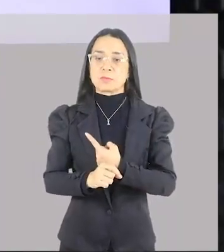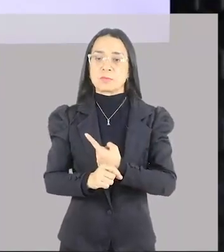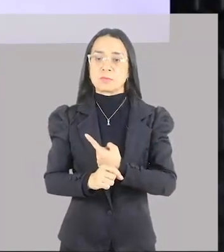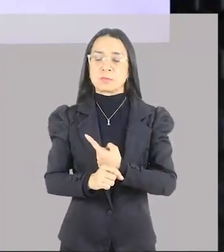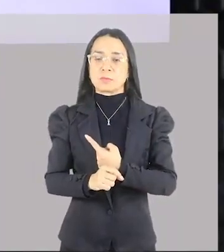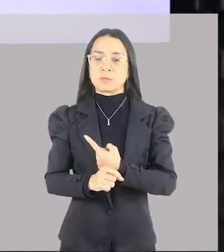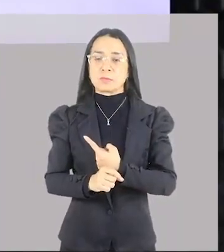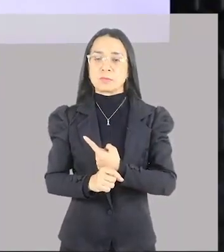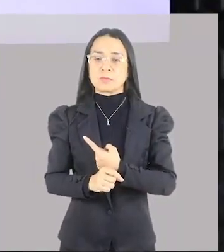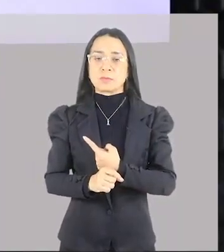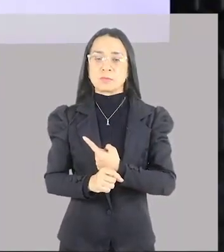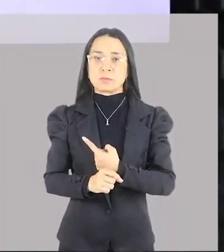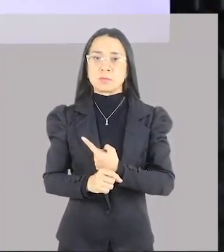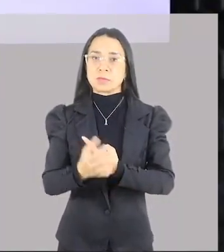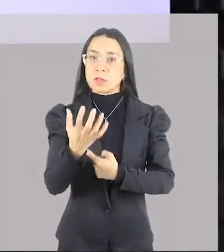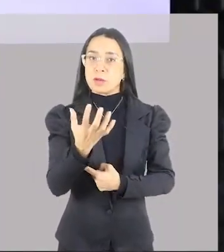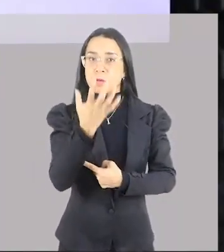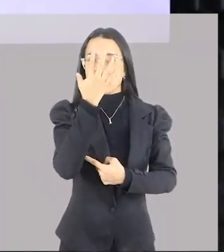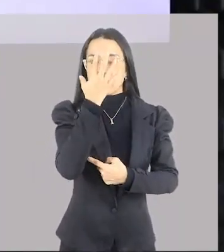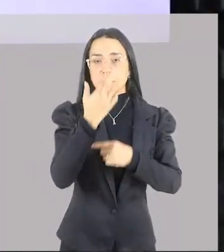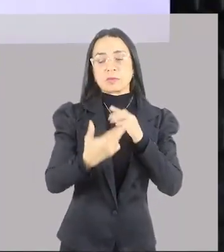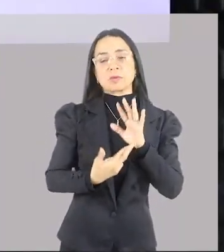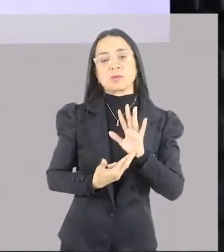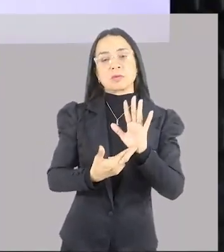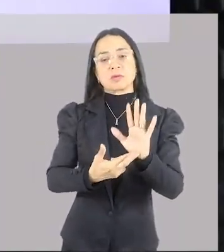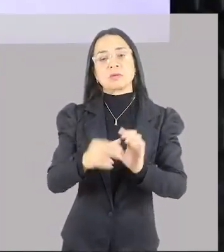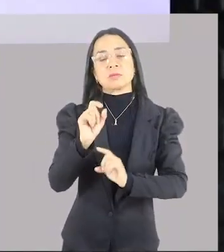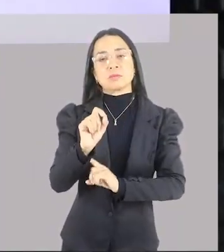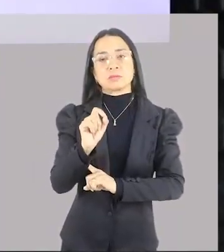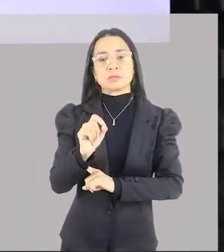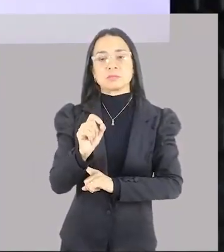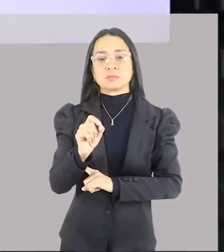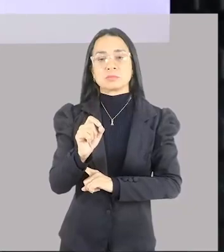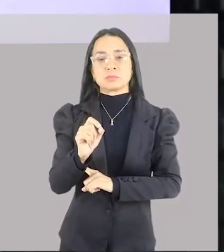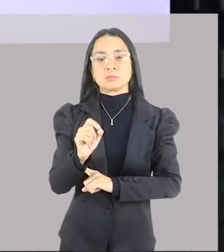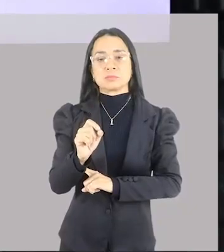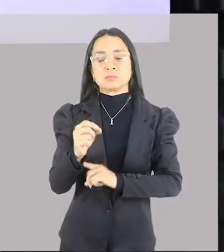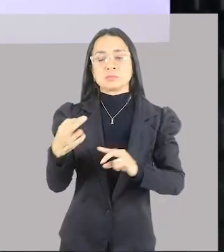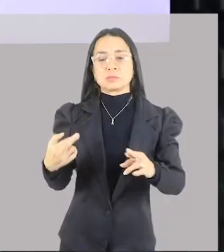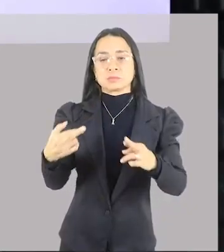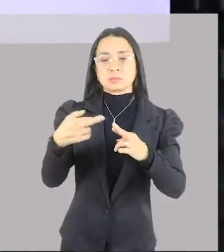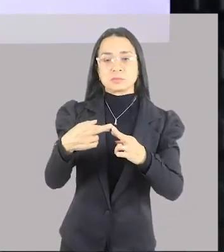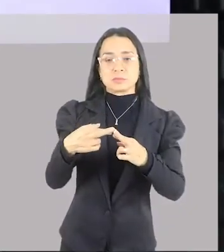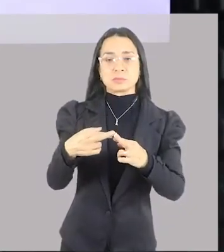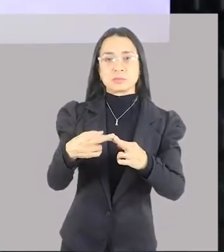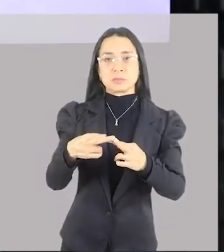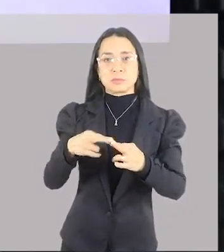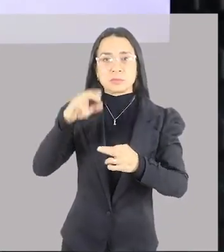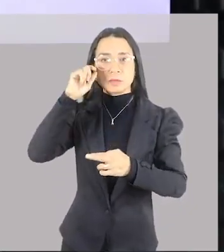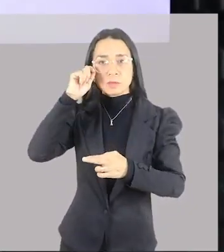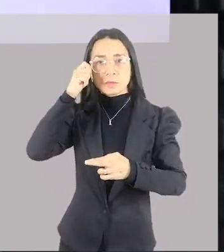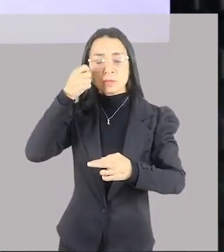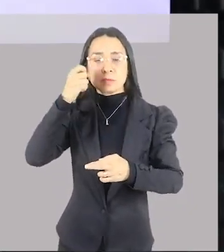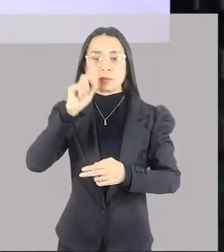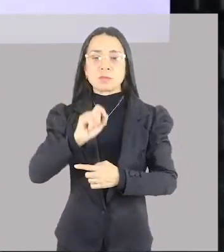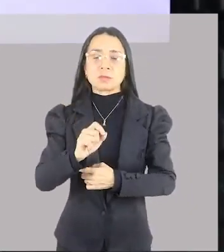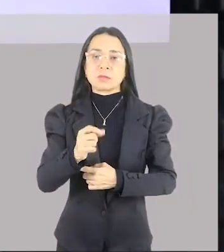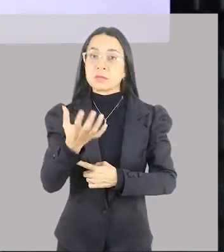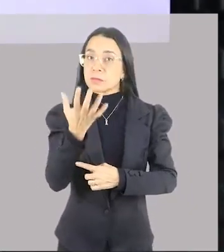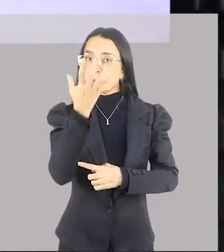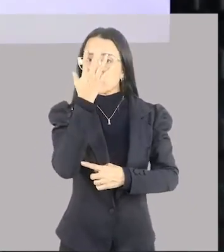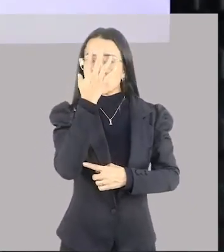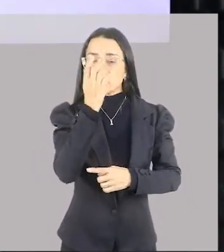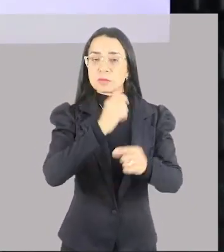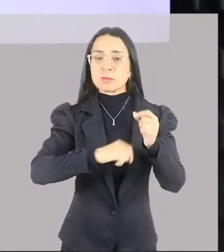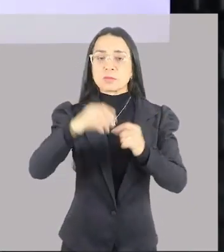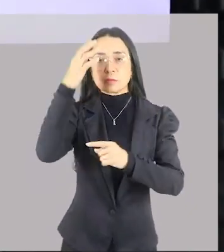Senufo, e é uma máscara que representa uma referência africana, certo? As máscaras